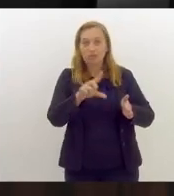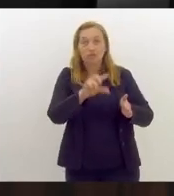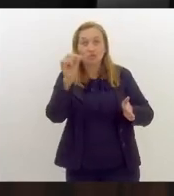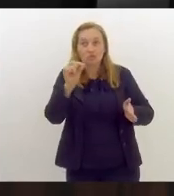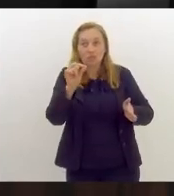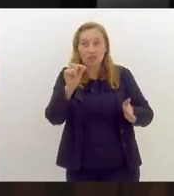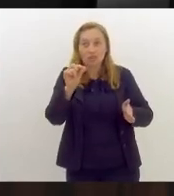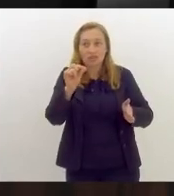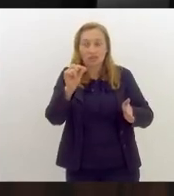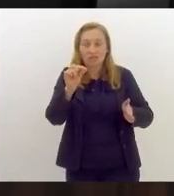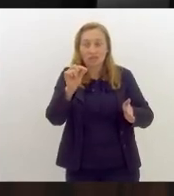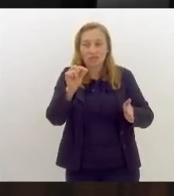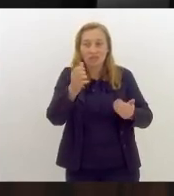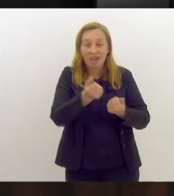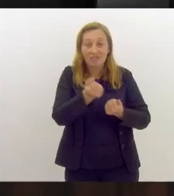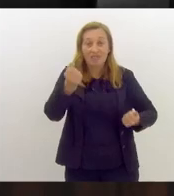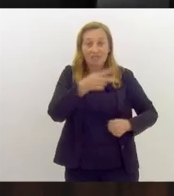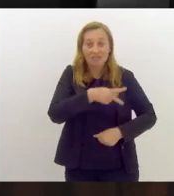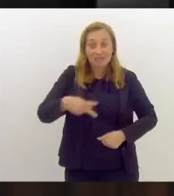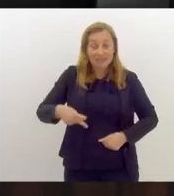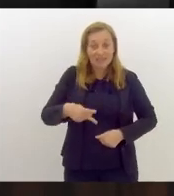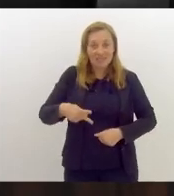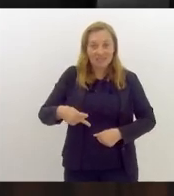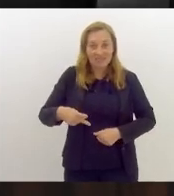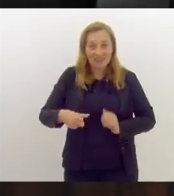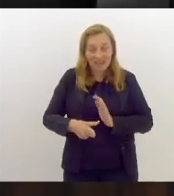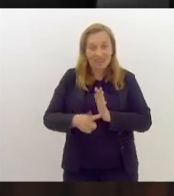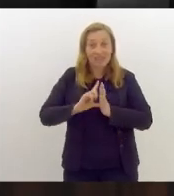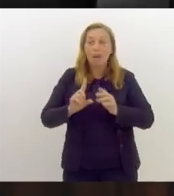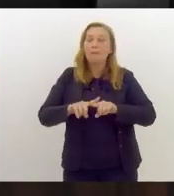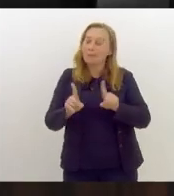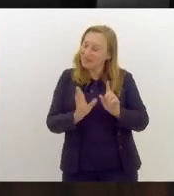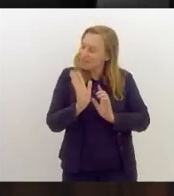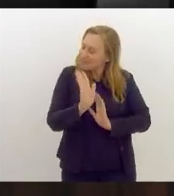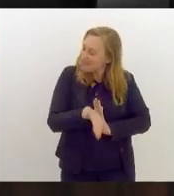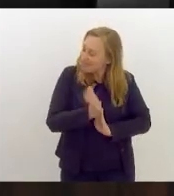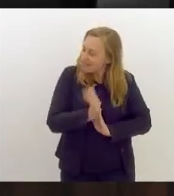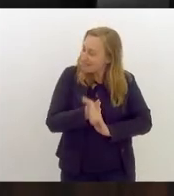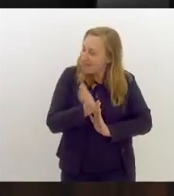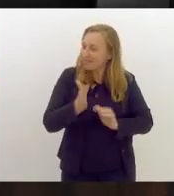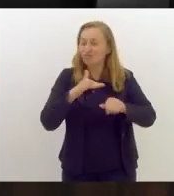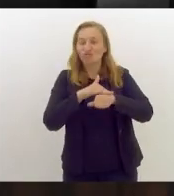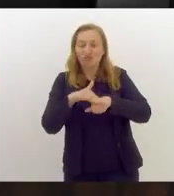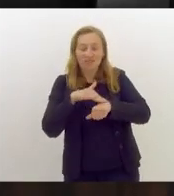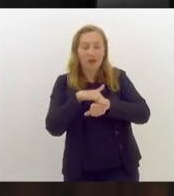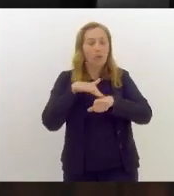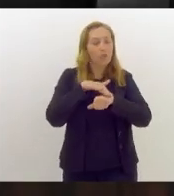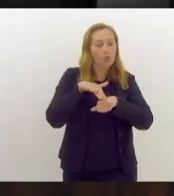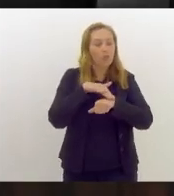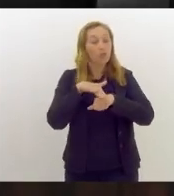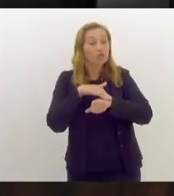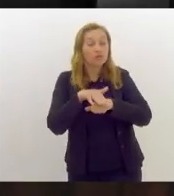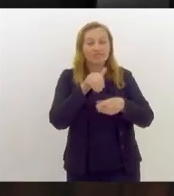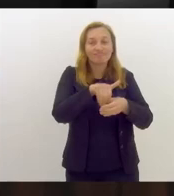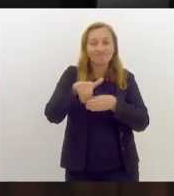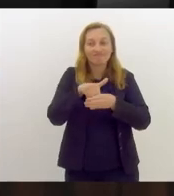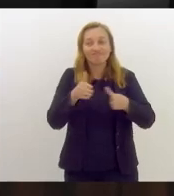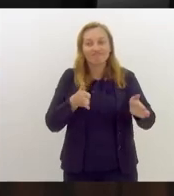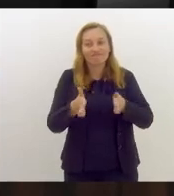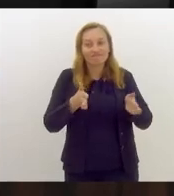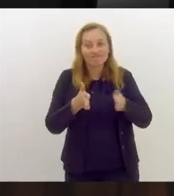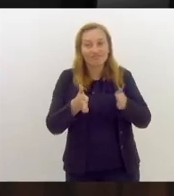candidato a vice-presidente mas a gente já estava já numa conversando sobre as eleições